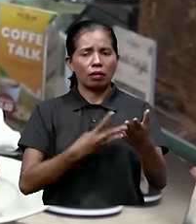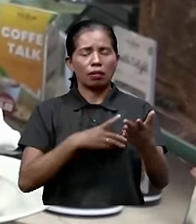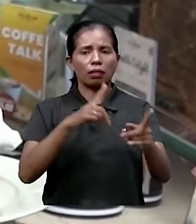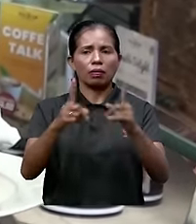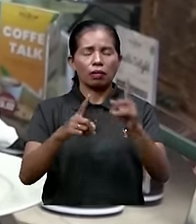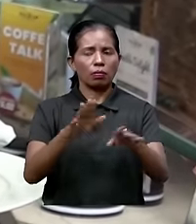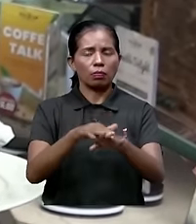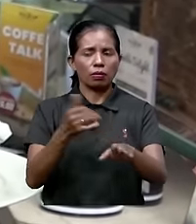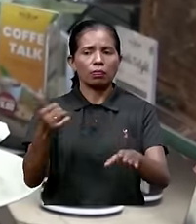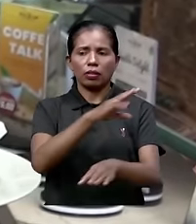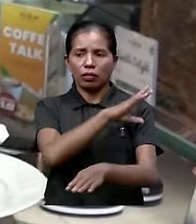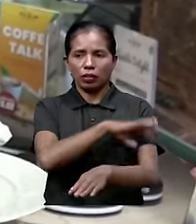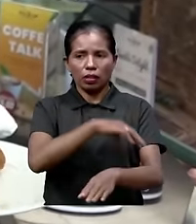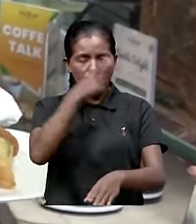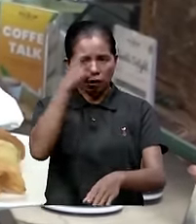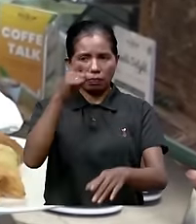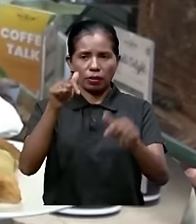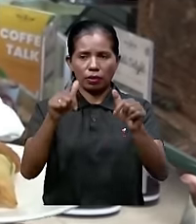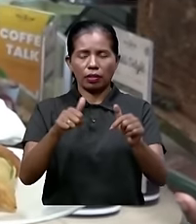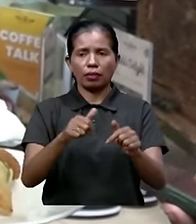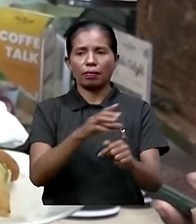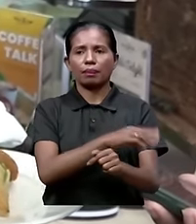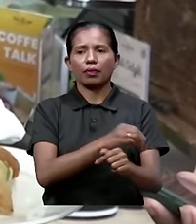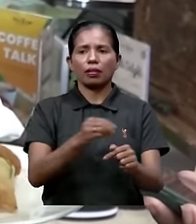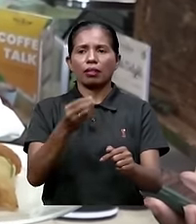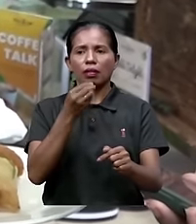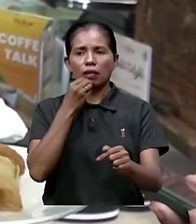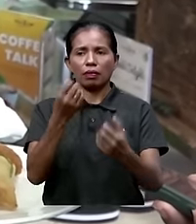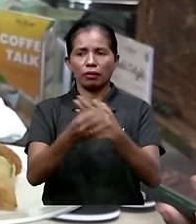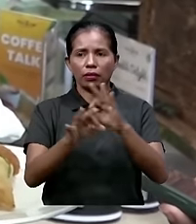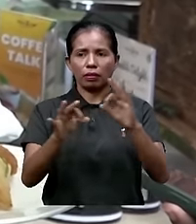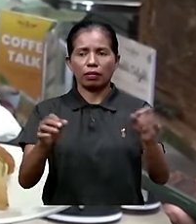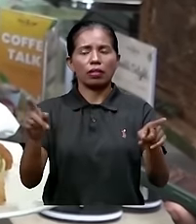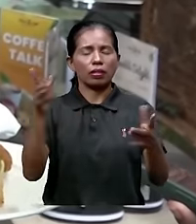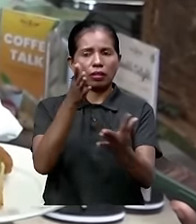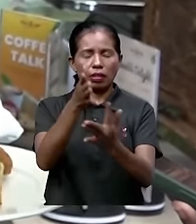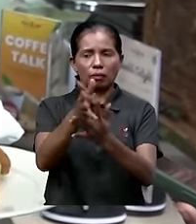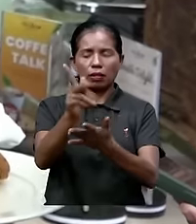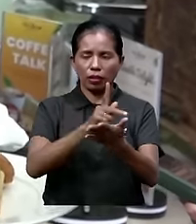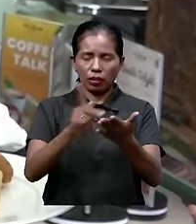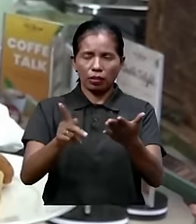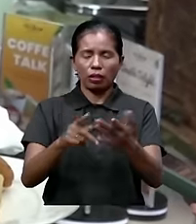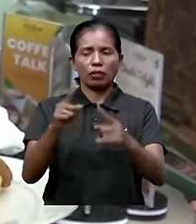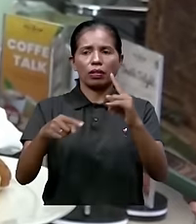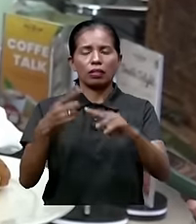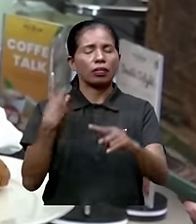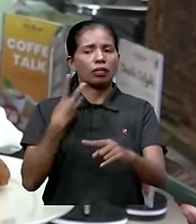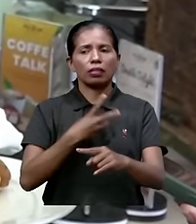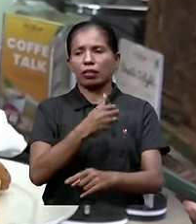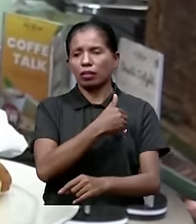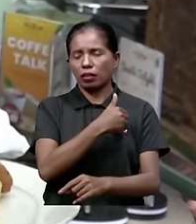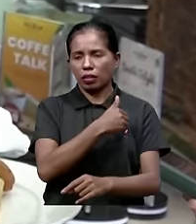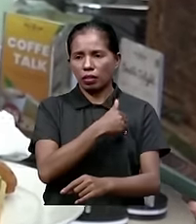contacto mo so segurança tamba ita ne ne, buat ita ne bem ma consumo tiana, ne tamba he crime ona. Buan wan hira ita sidao